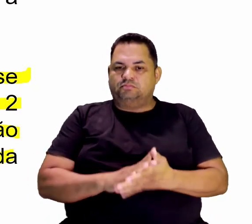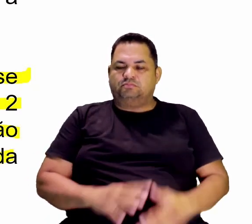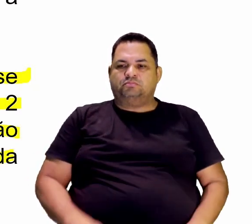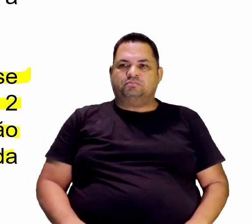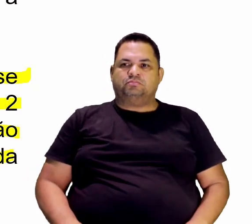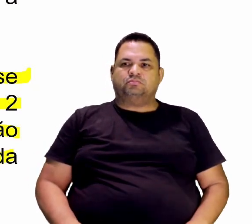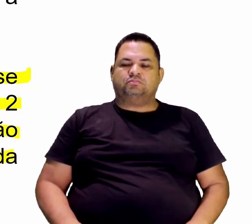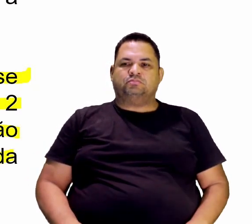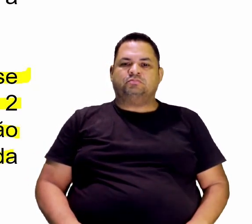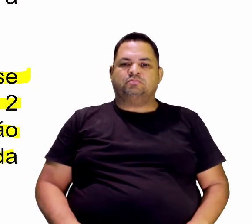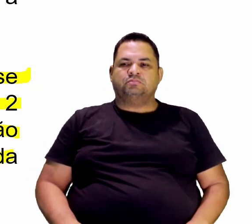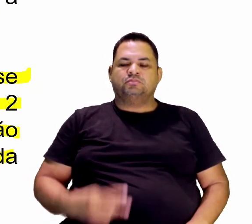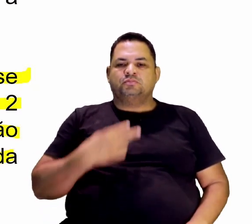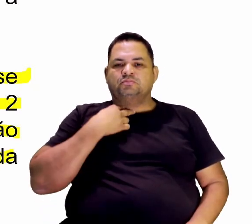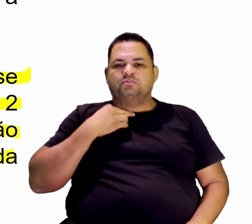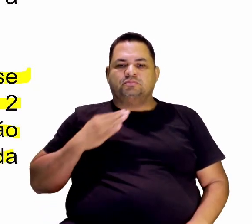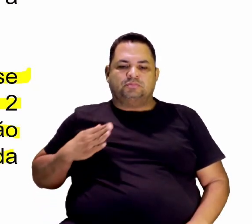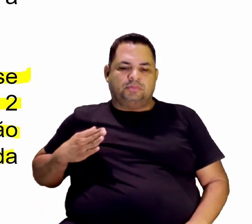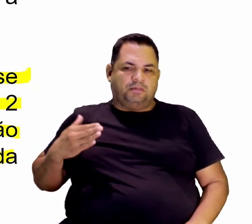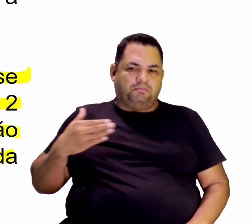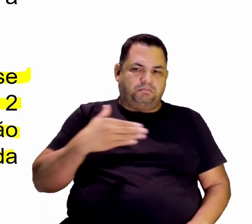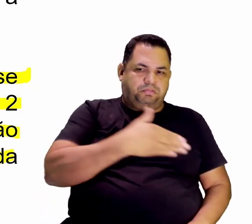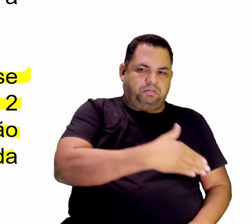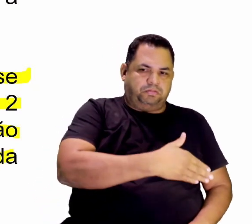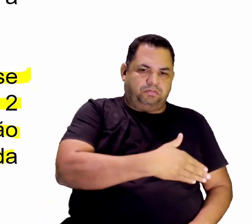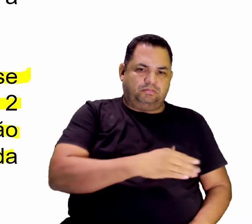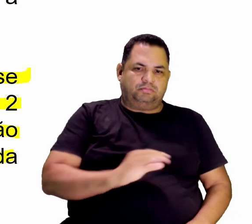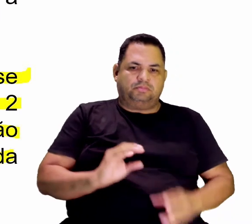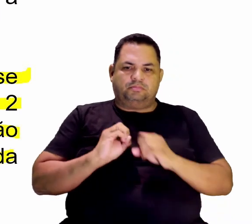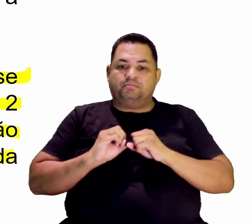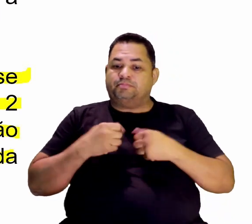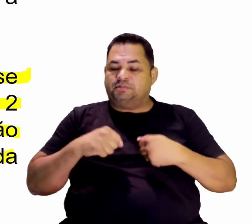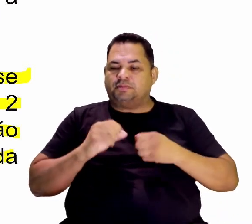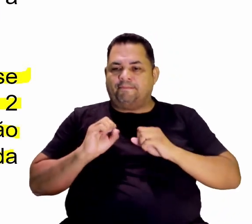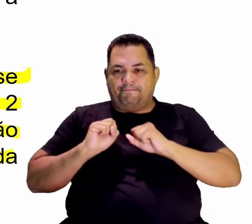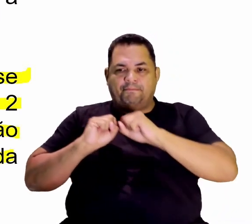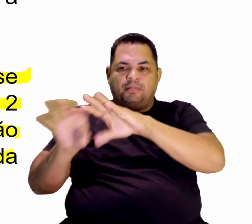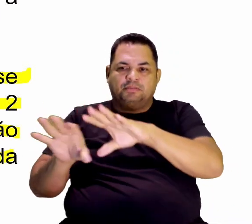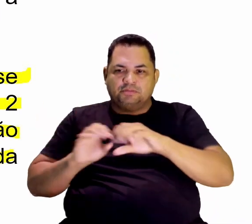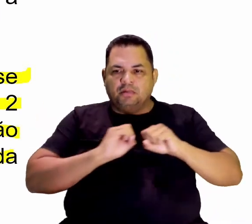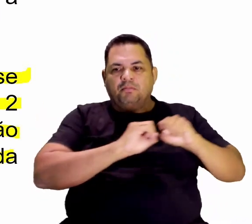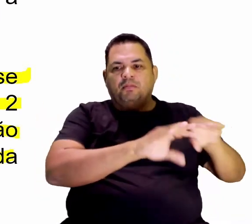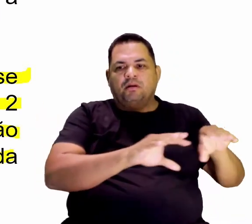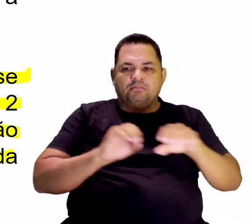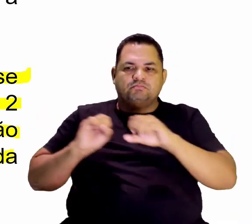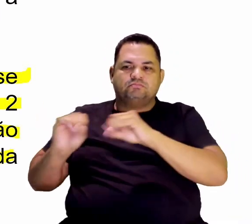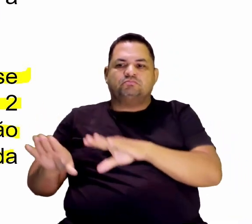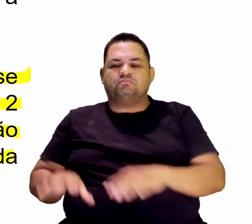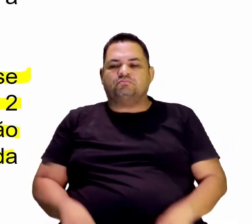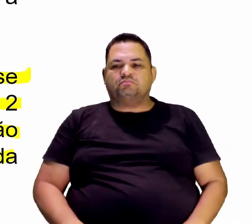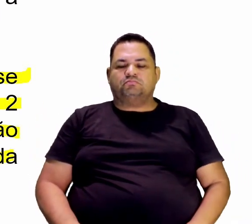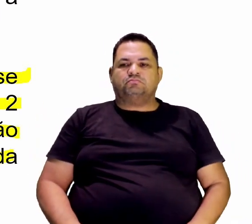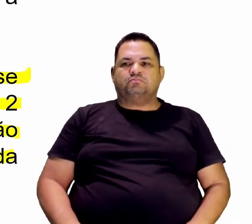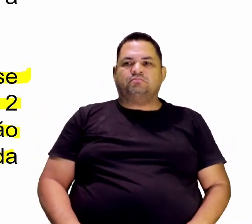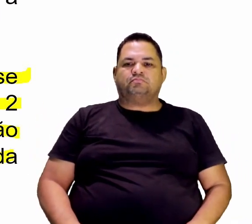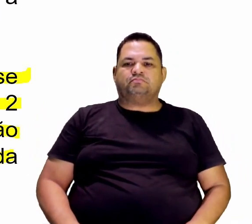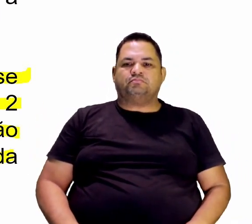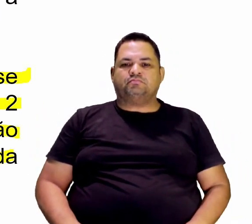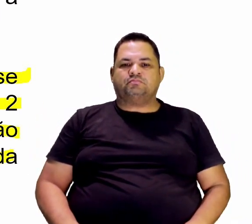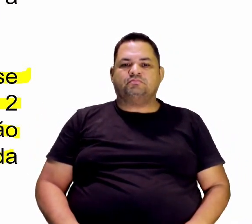conseguem executar aí o movimento numa boa, né? Eu já tive a oportunidade de assistir e é assim muito interessante, muito